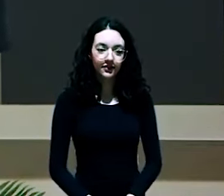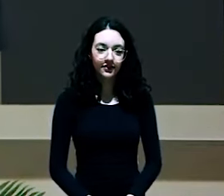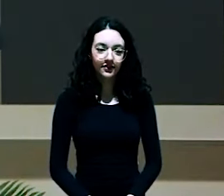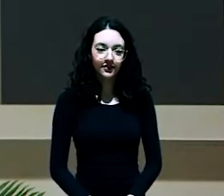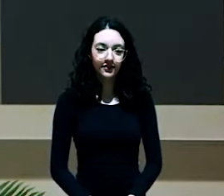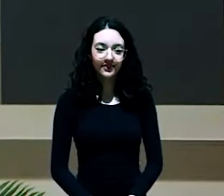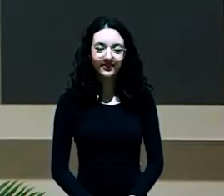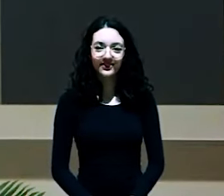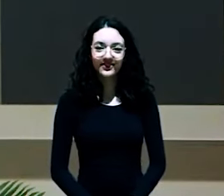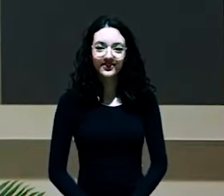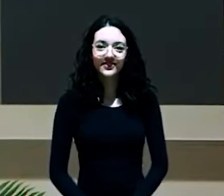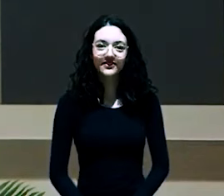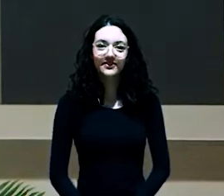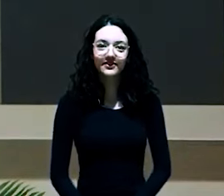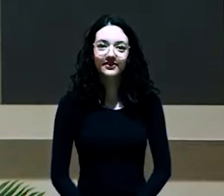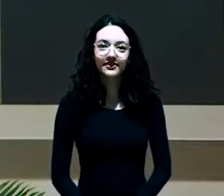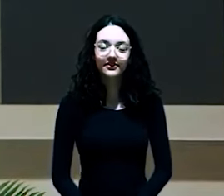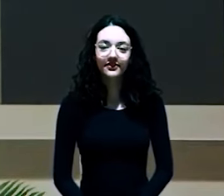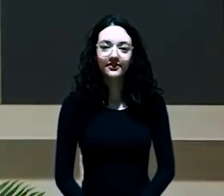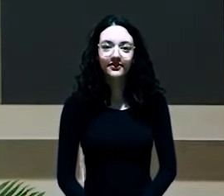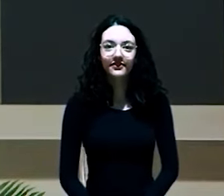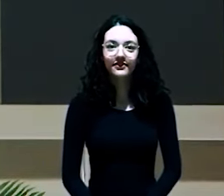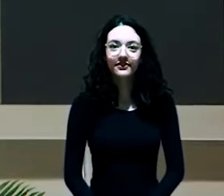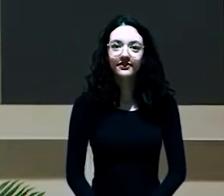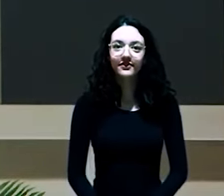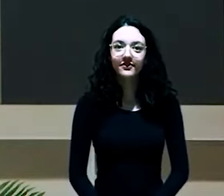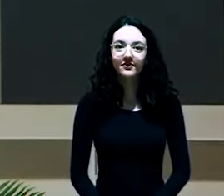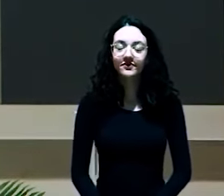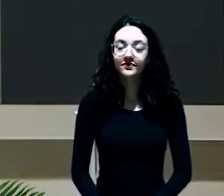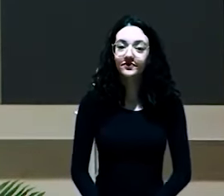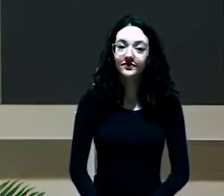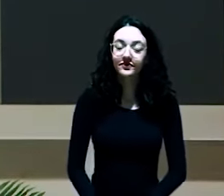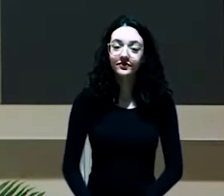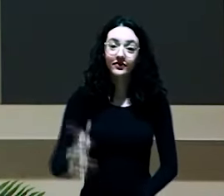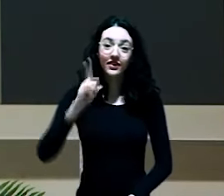E esse neopentecostalismo tem feito desastres.